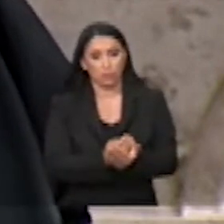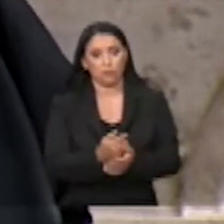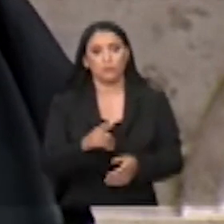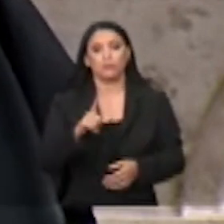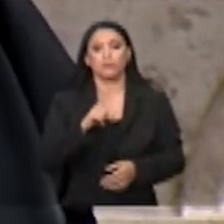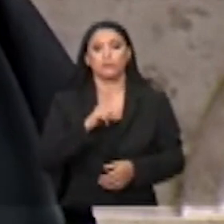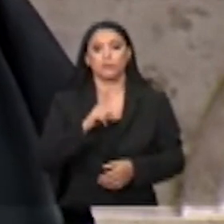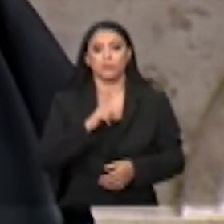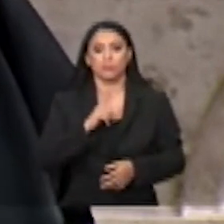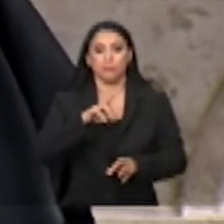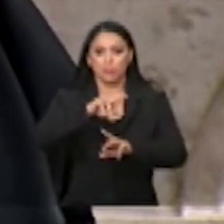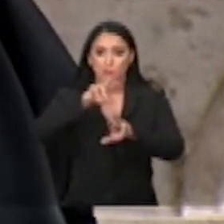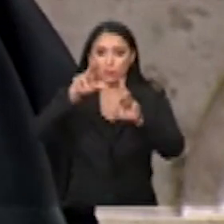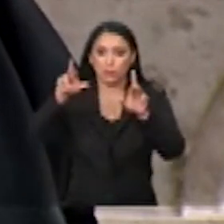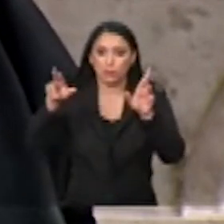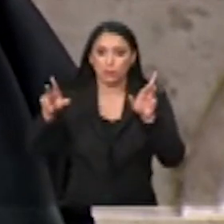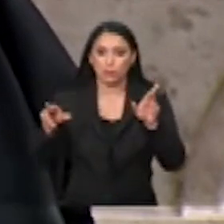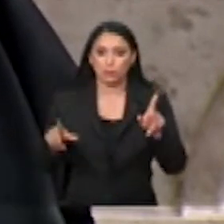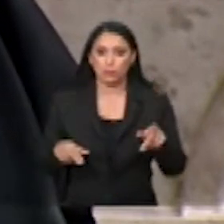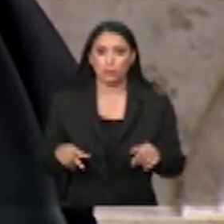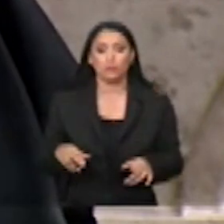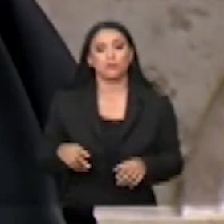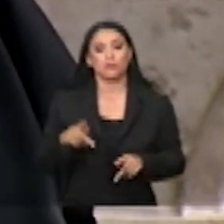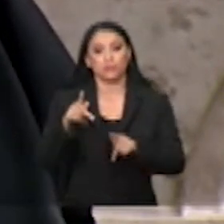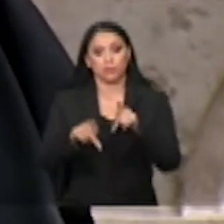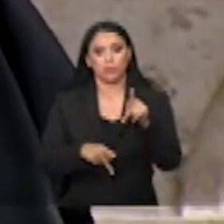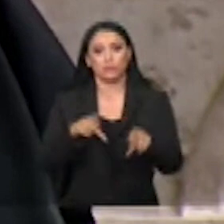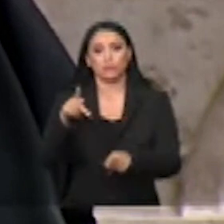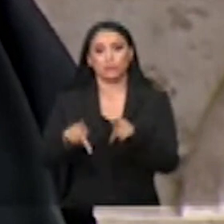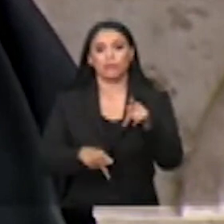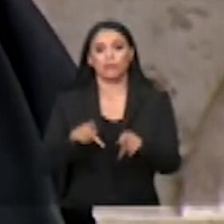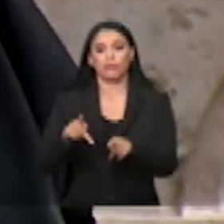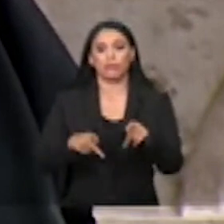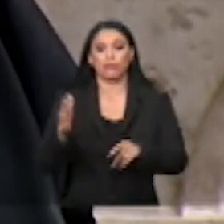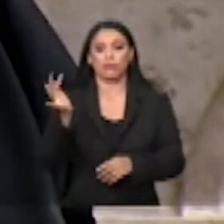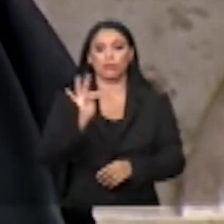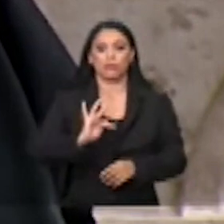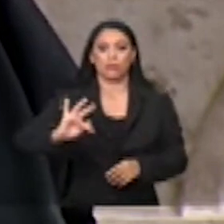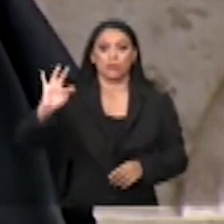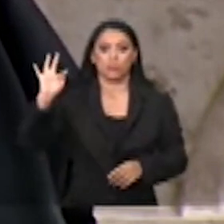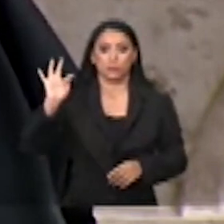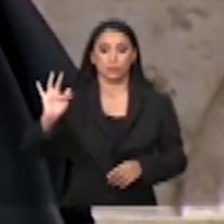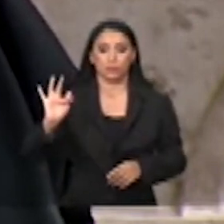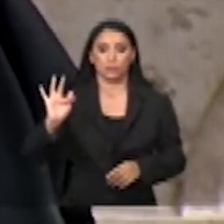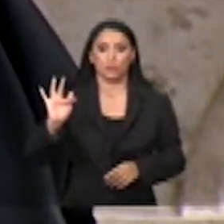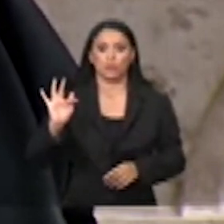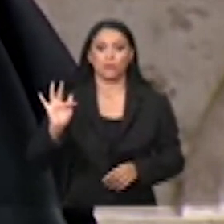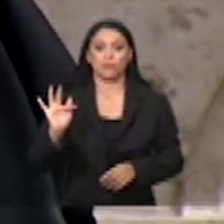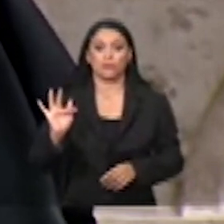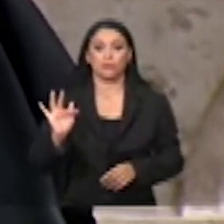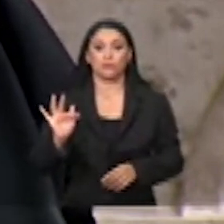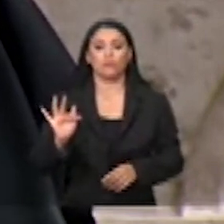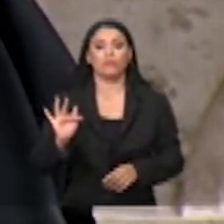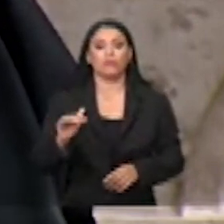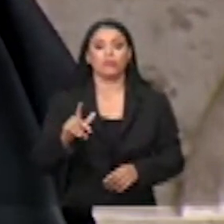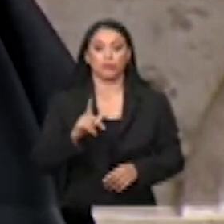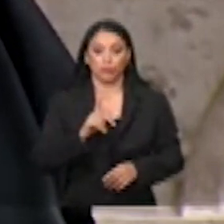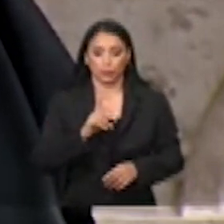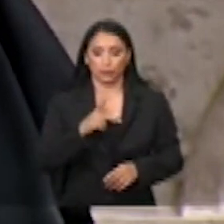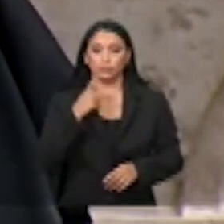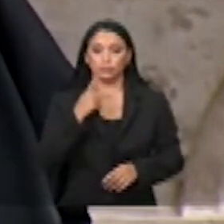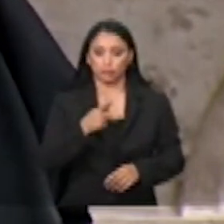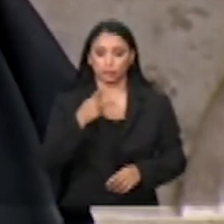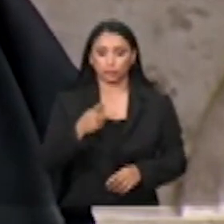Somos na diversidade do nosso povo e de nossa federação, como afirmava Ulisses Guimarães,